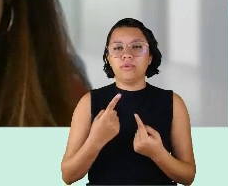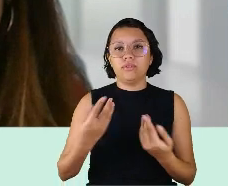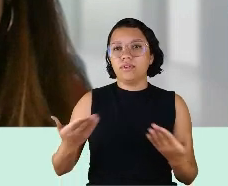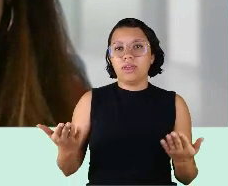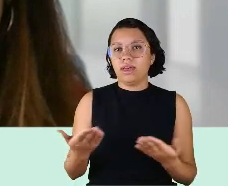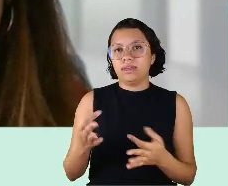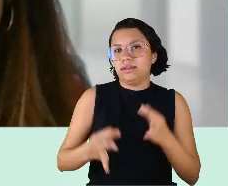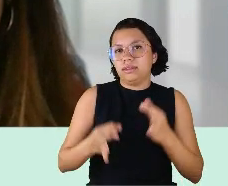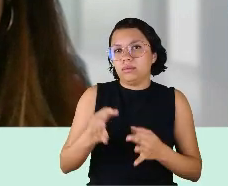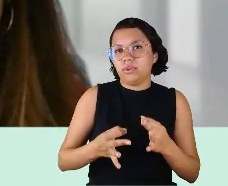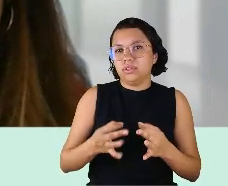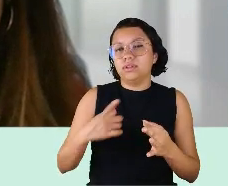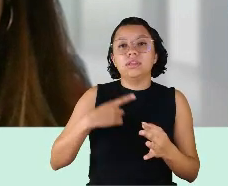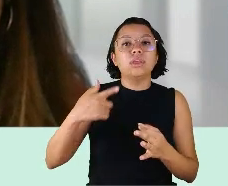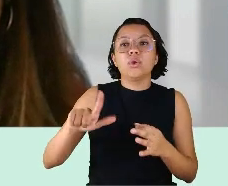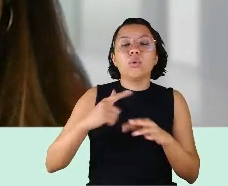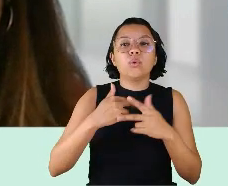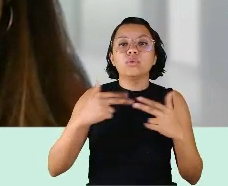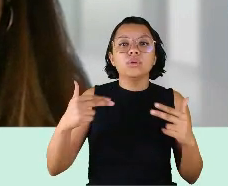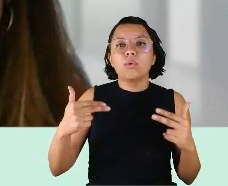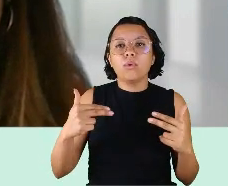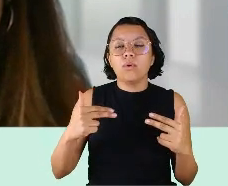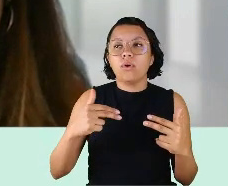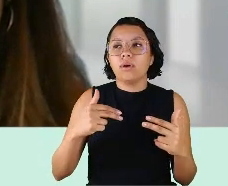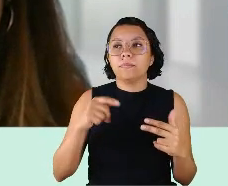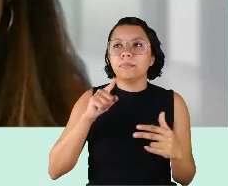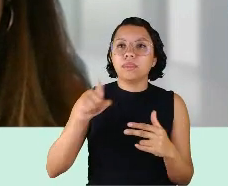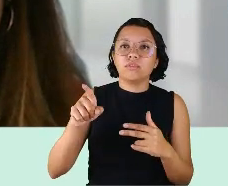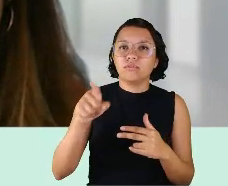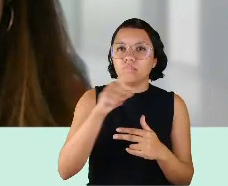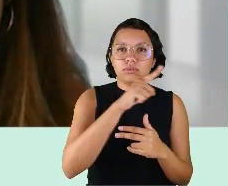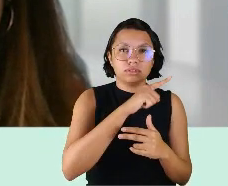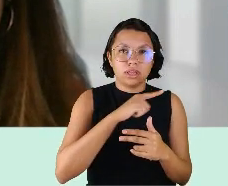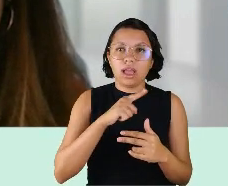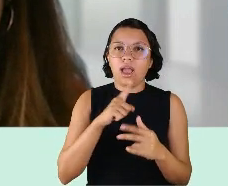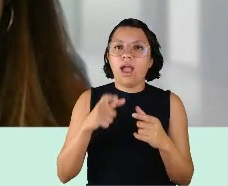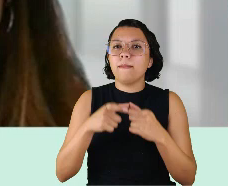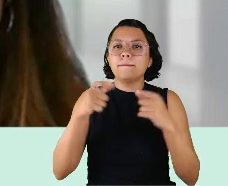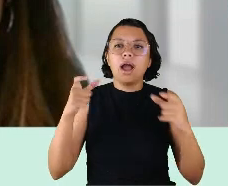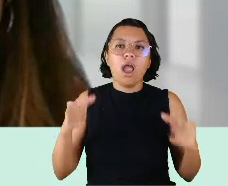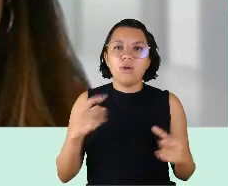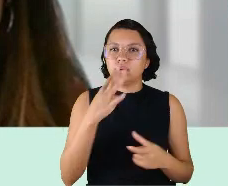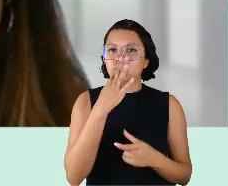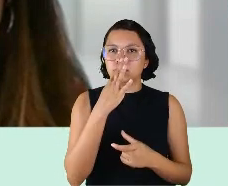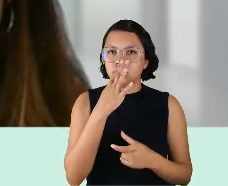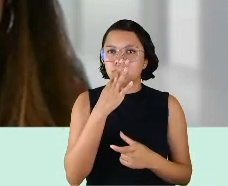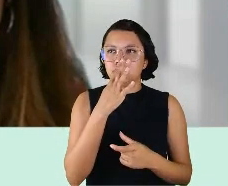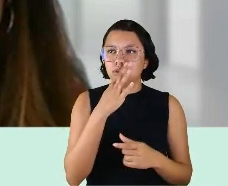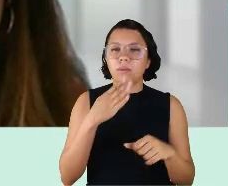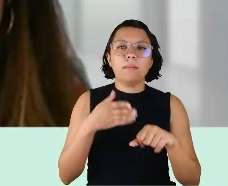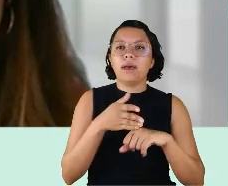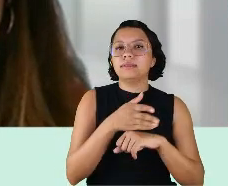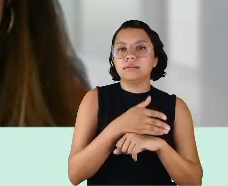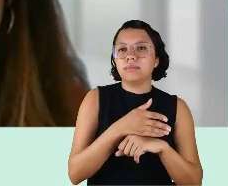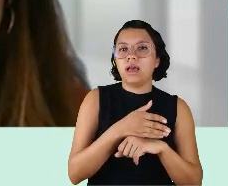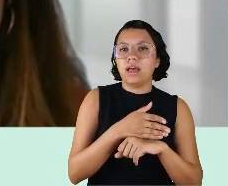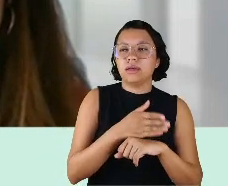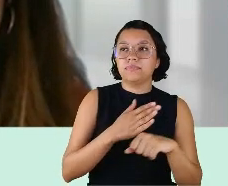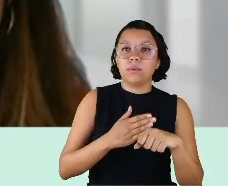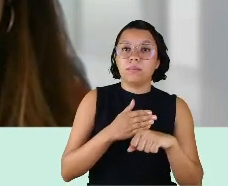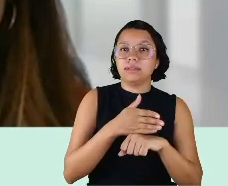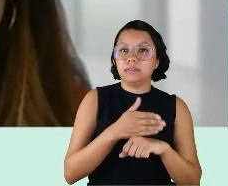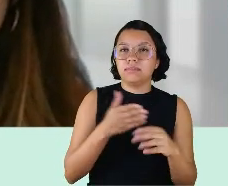sobreviver aqui na magistratura, né? E tem outra coisa, vocês, né, a maioria dos que estão assistindo não